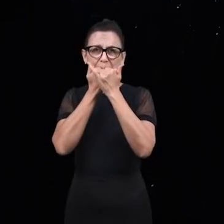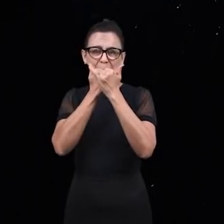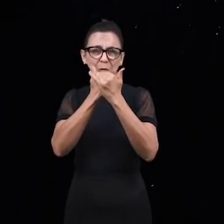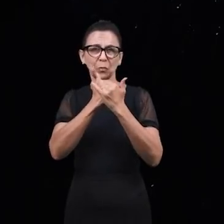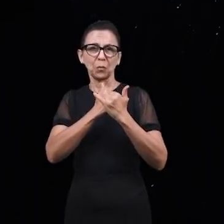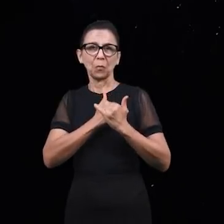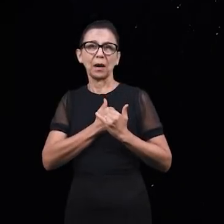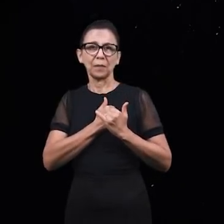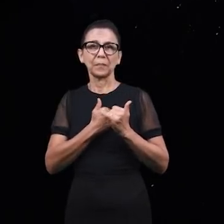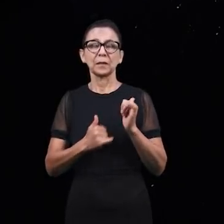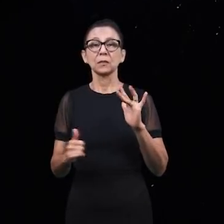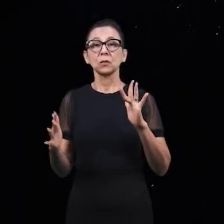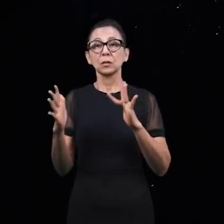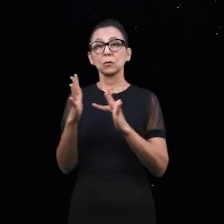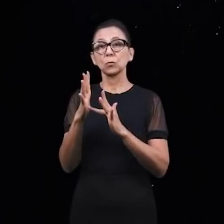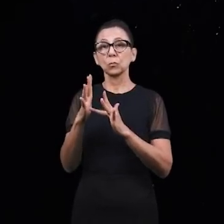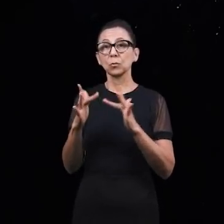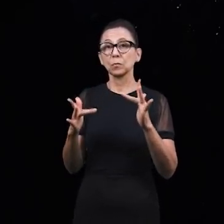Ali na